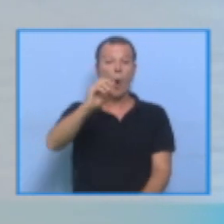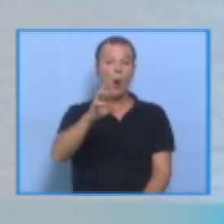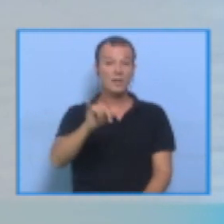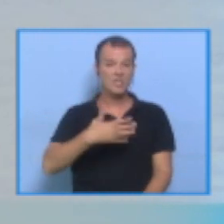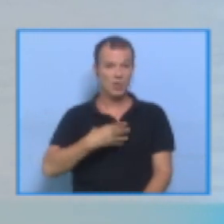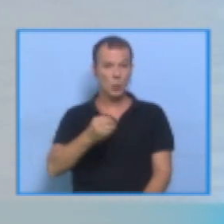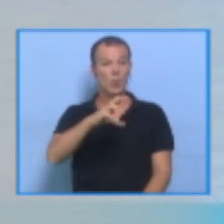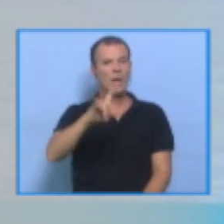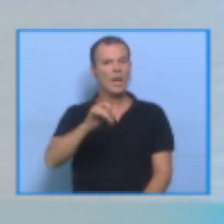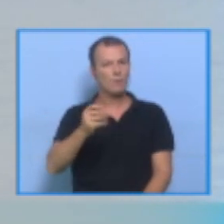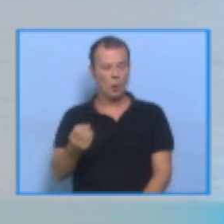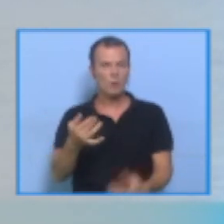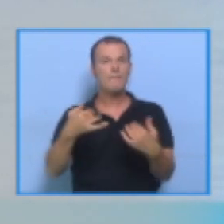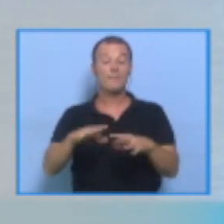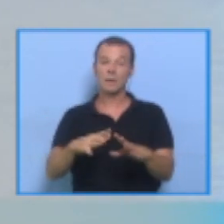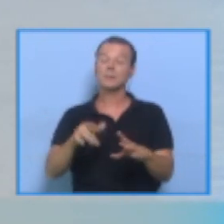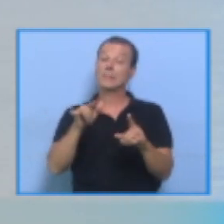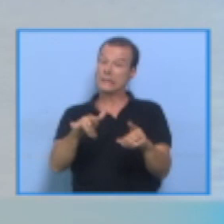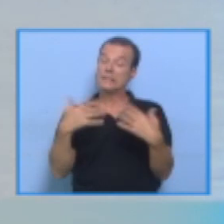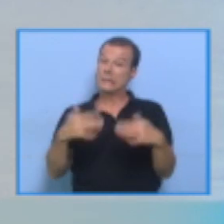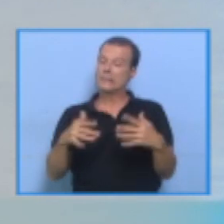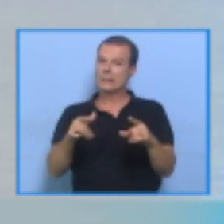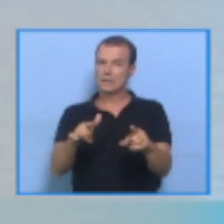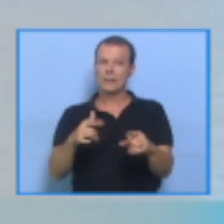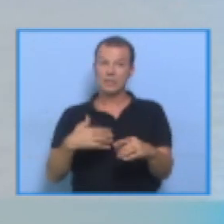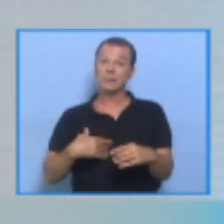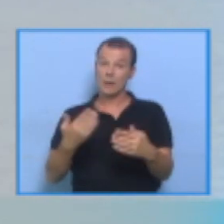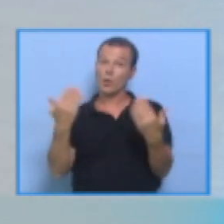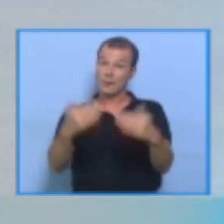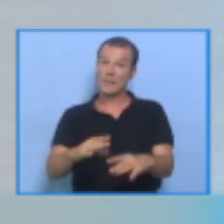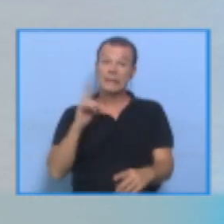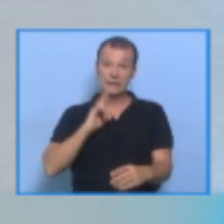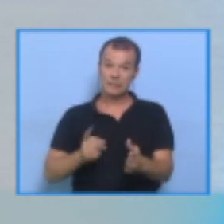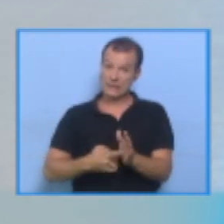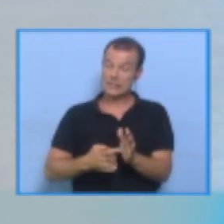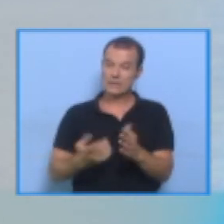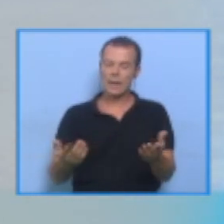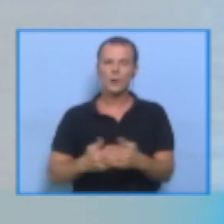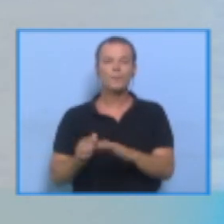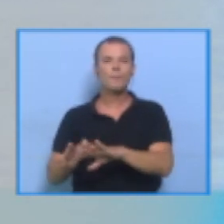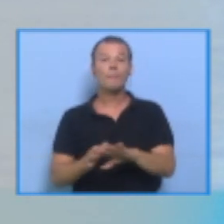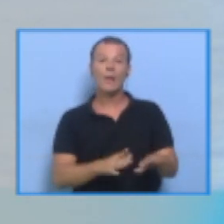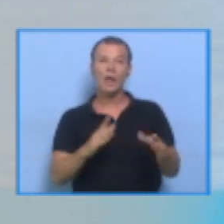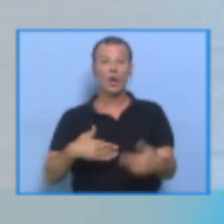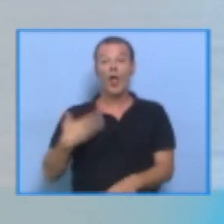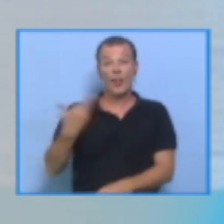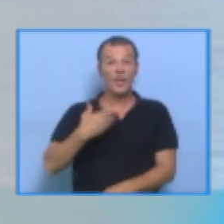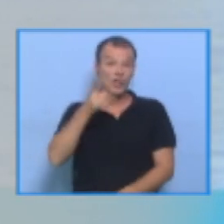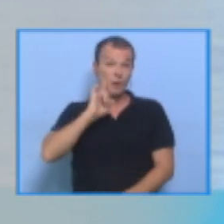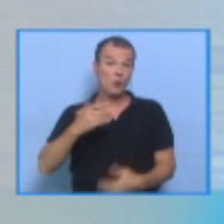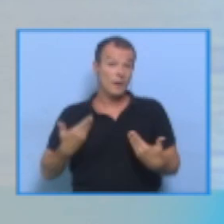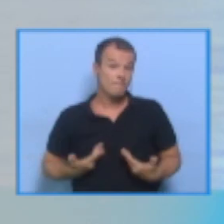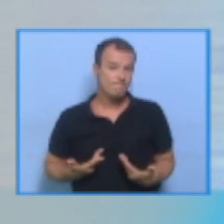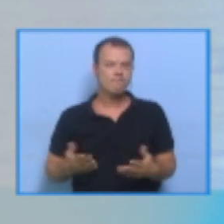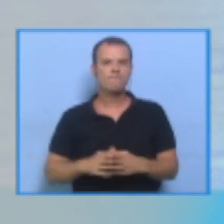Parece longe, mas é muito para além das metas necessárias. Em matéria de direitos da mulher, por exemplo,